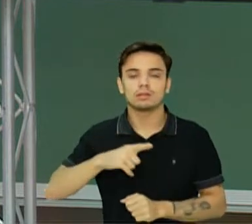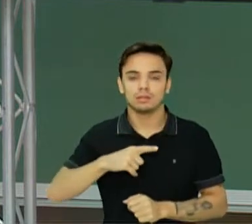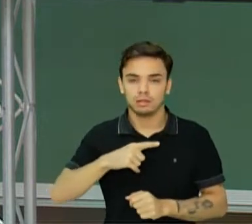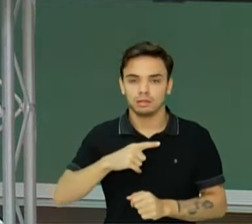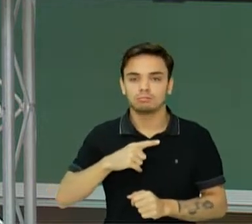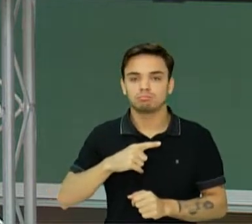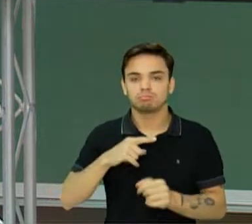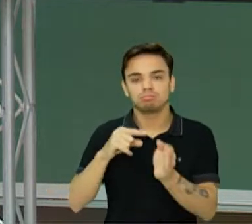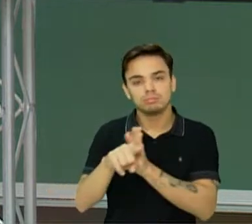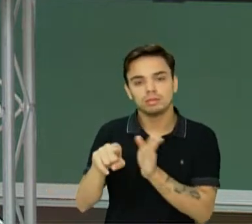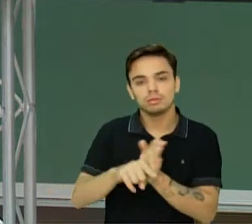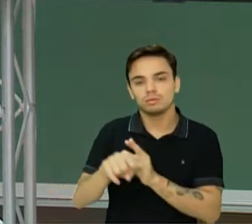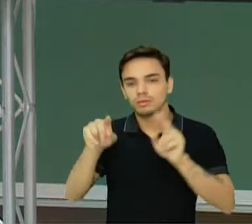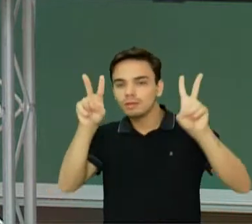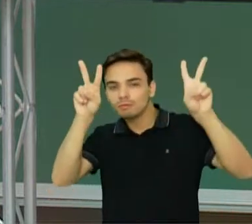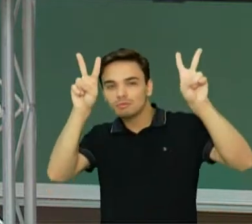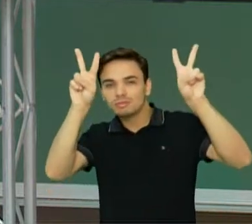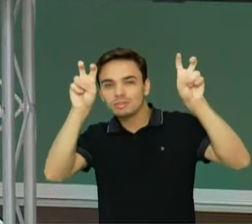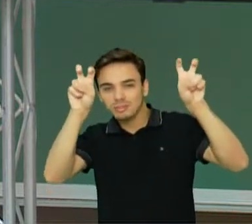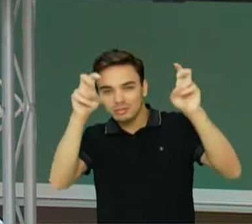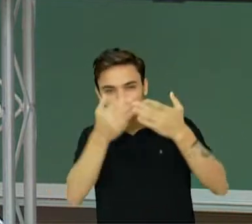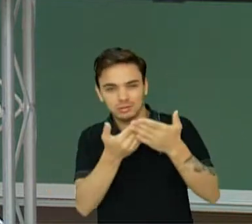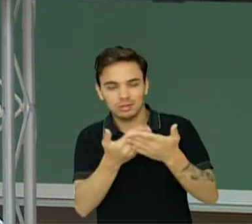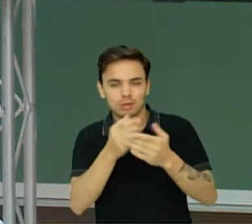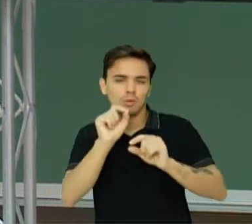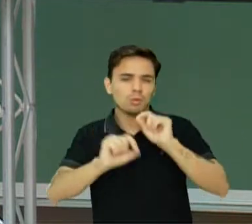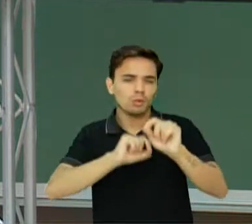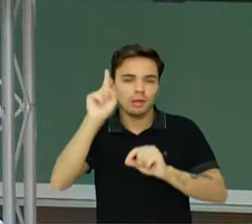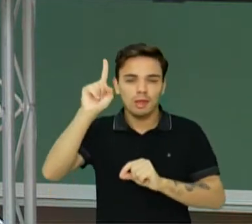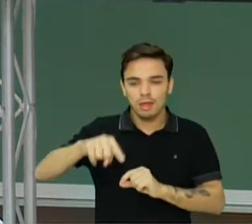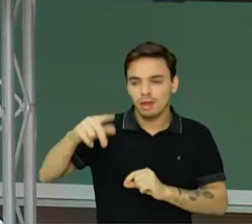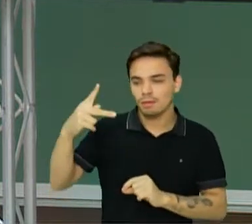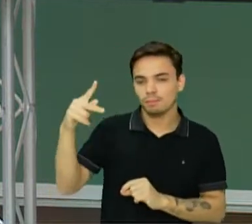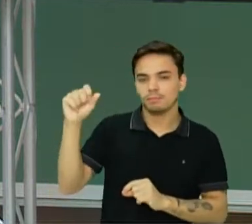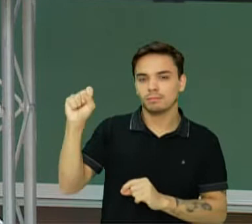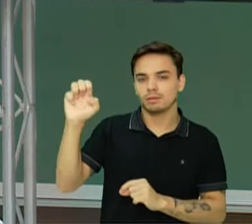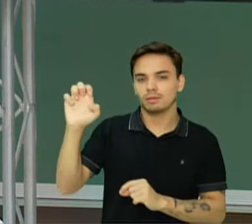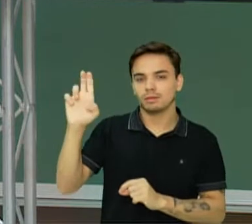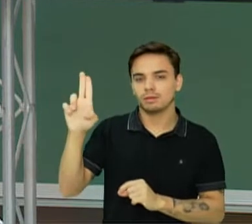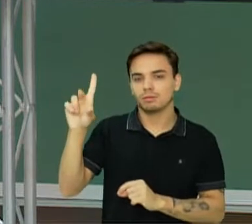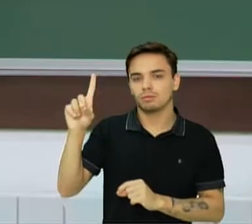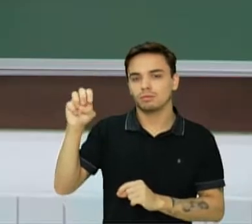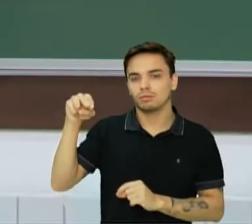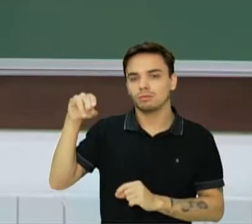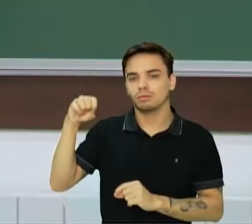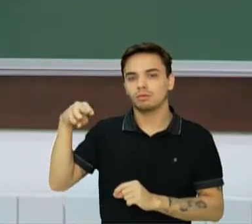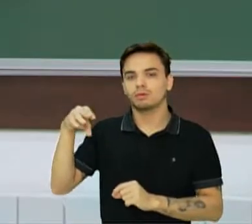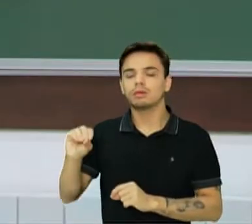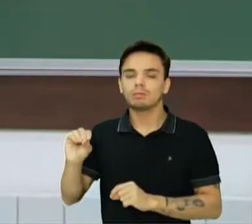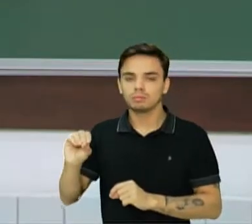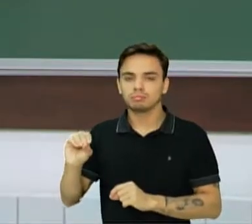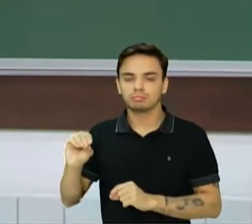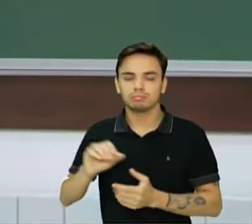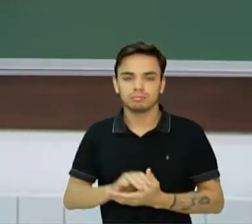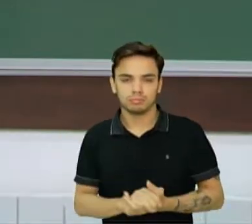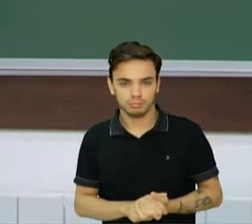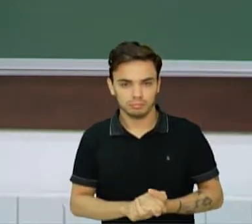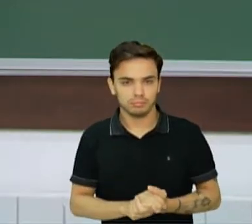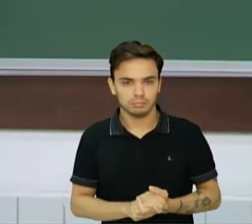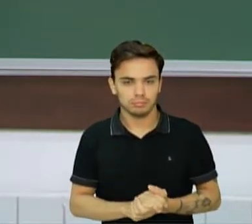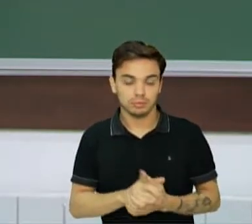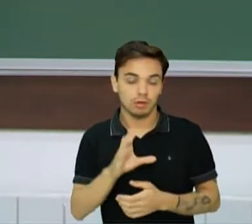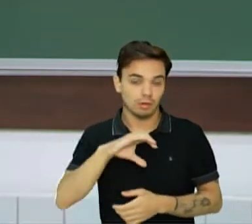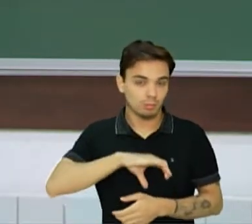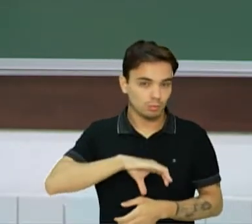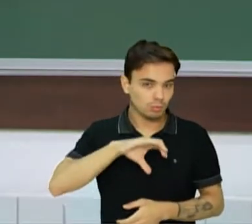o título da nossa aula, né? O que é um pseudônimo? E eu tenho duas alternativas. Inclusive, essas duas alternativas, elas estão em língua